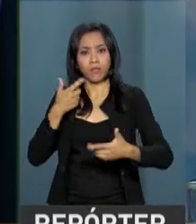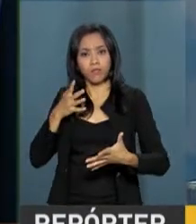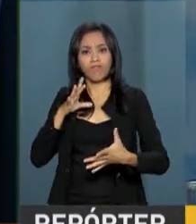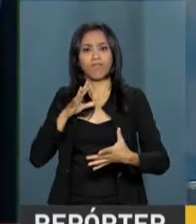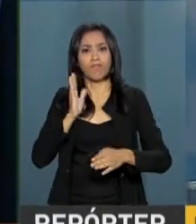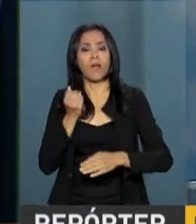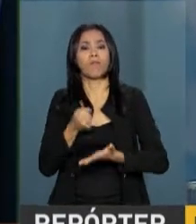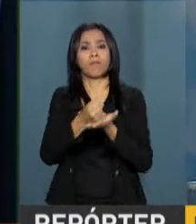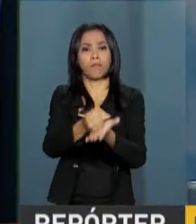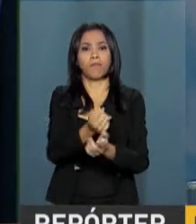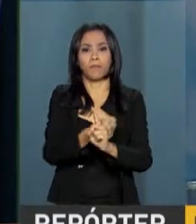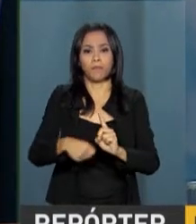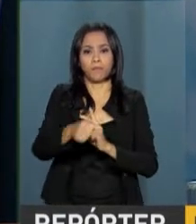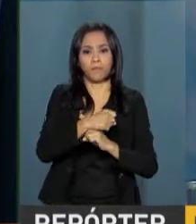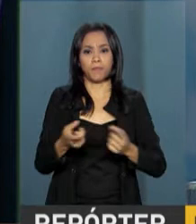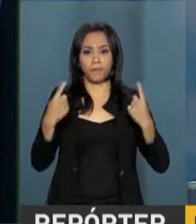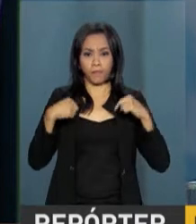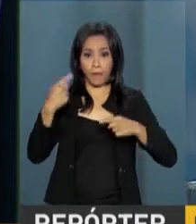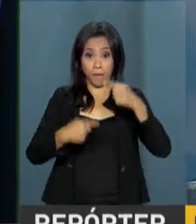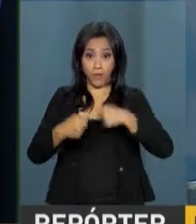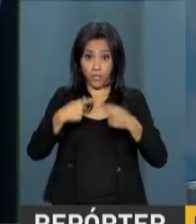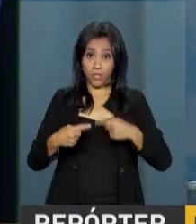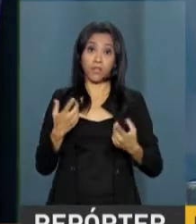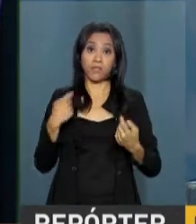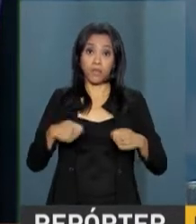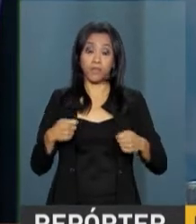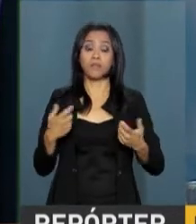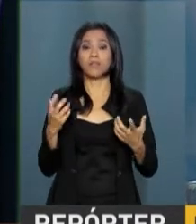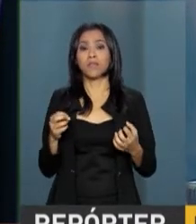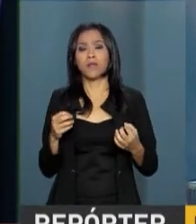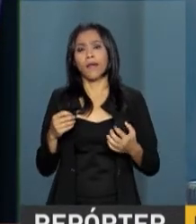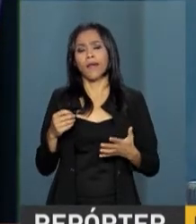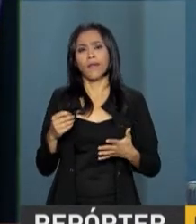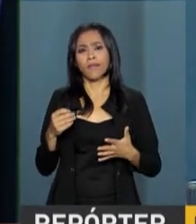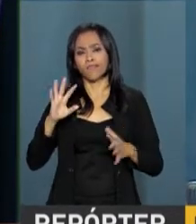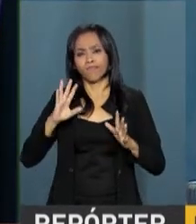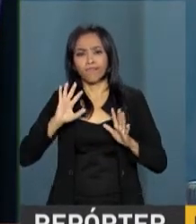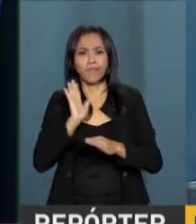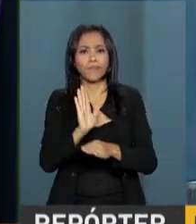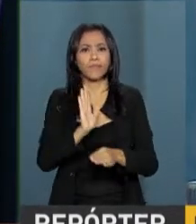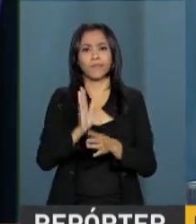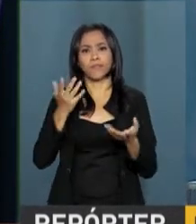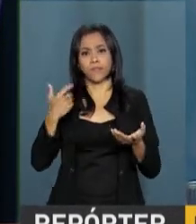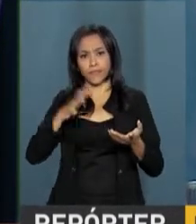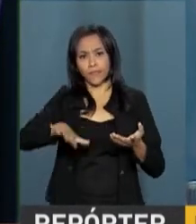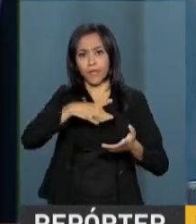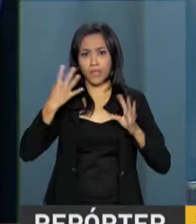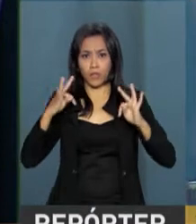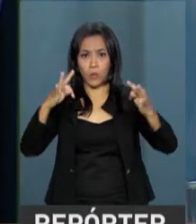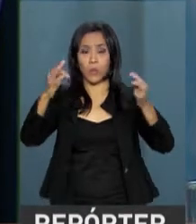exterior deve ser vetor de desenvolvimento e de superação de gargalos tecnológicos, comerciais e